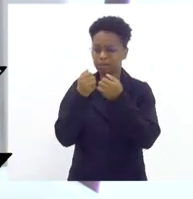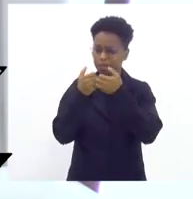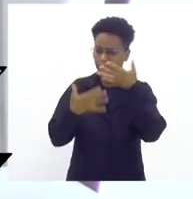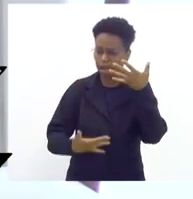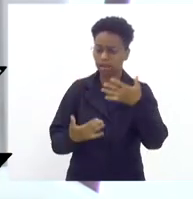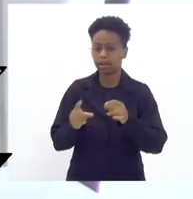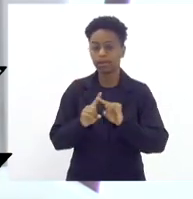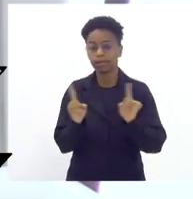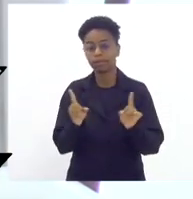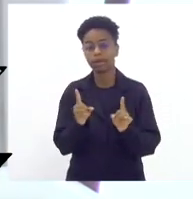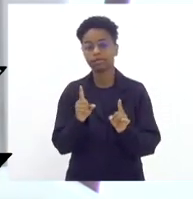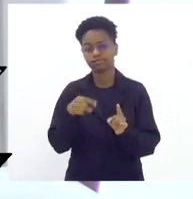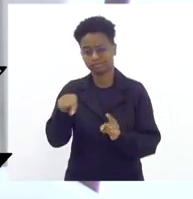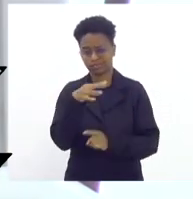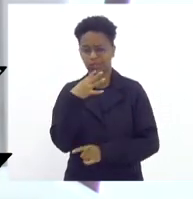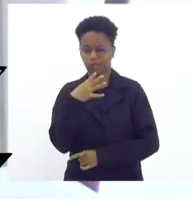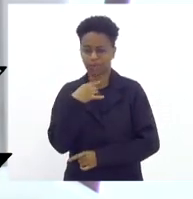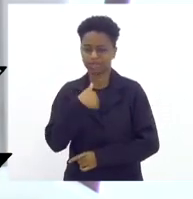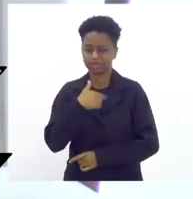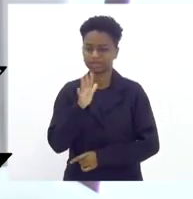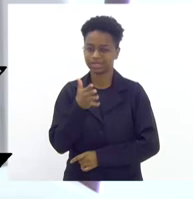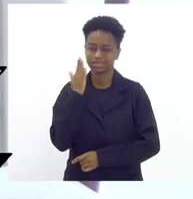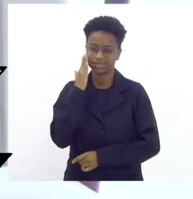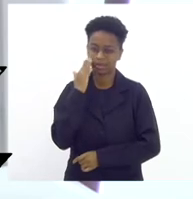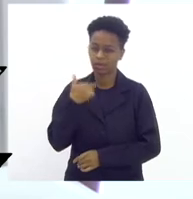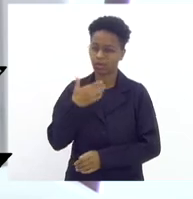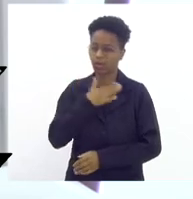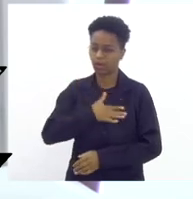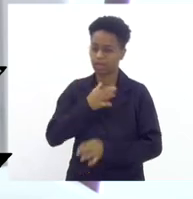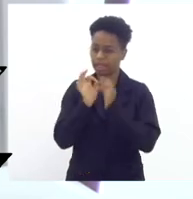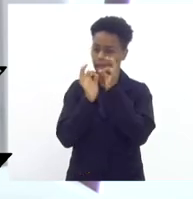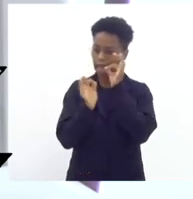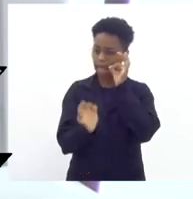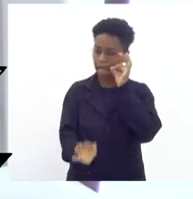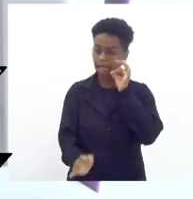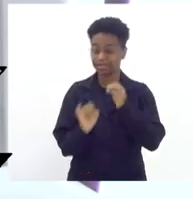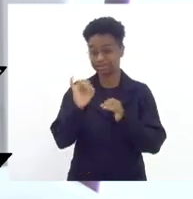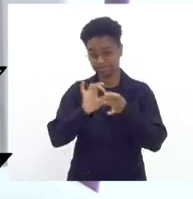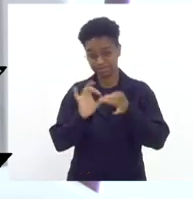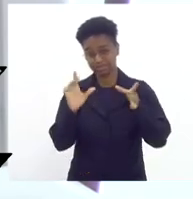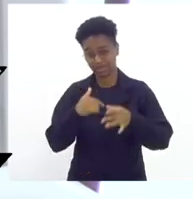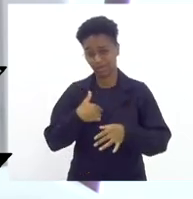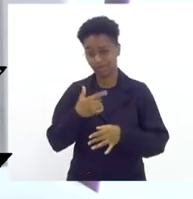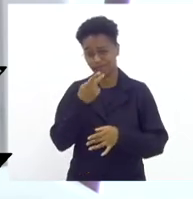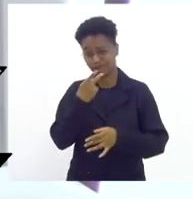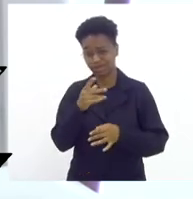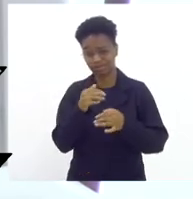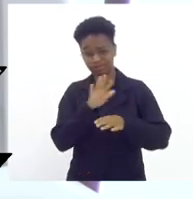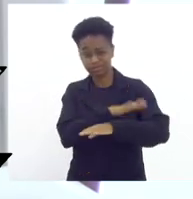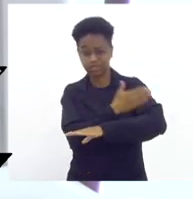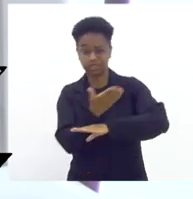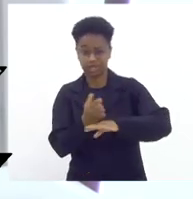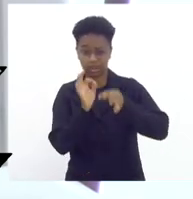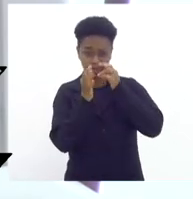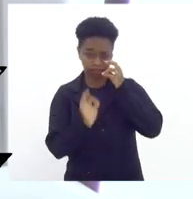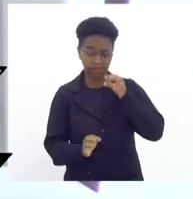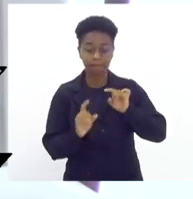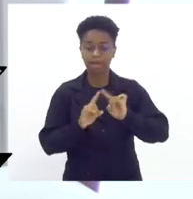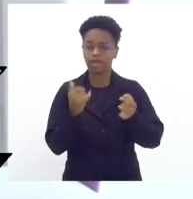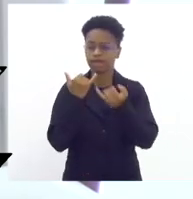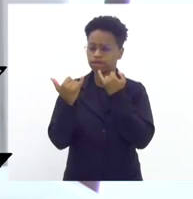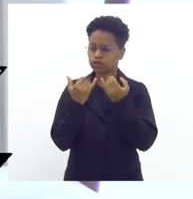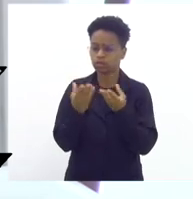é quem já me conhece como a deputada Dani Monteiro sabe disso que eu gosto de falar se deixar falar a tarde toda aqui mas é muita informação é muita novidade